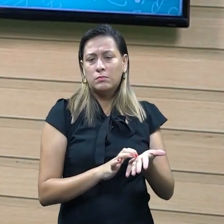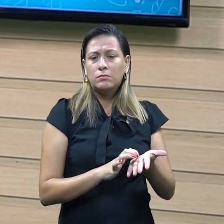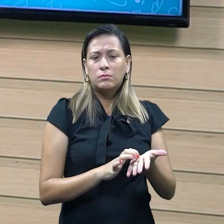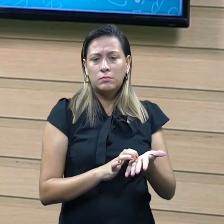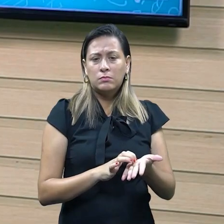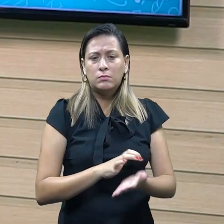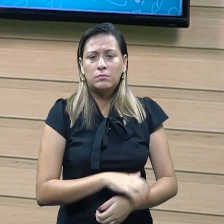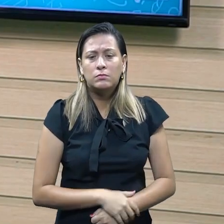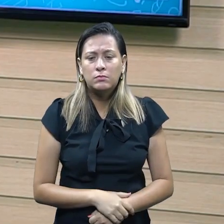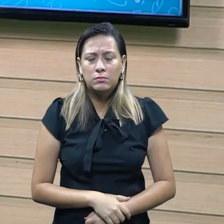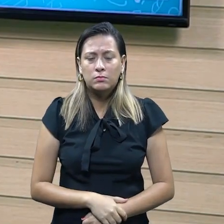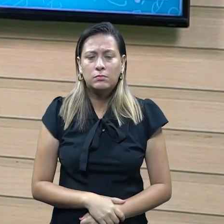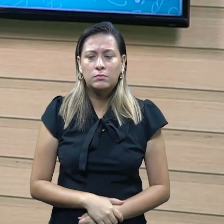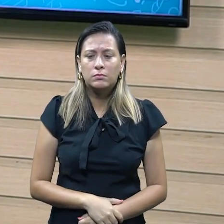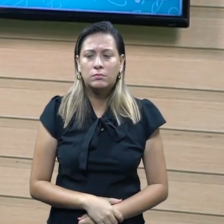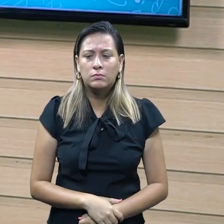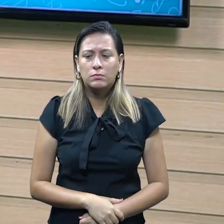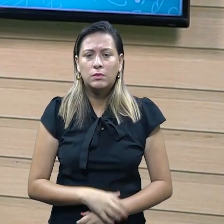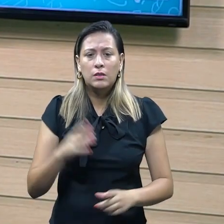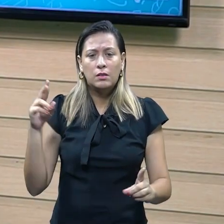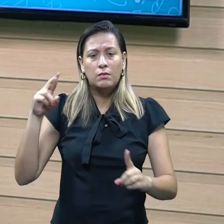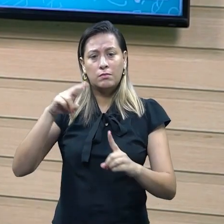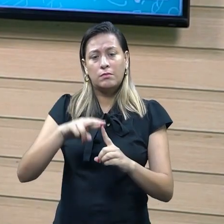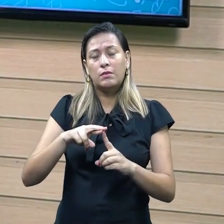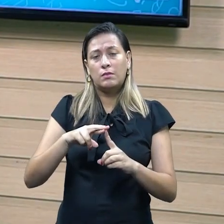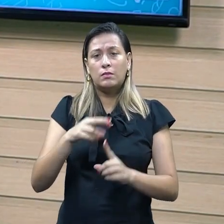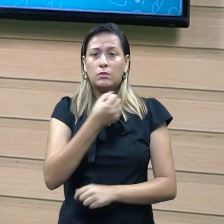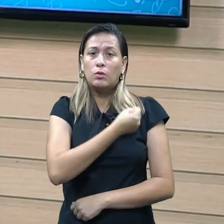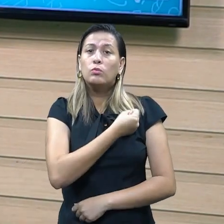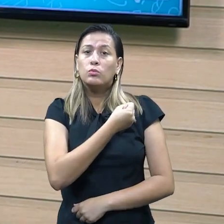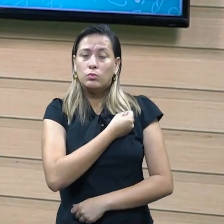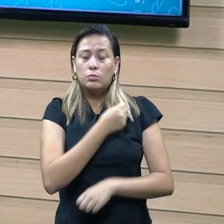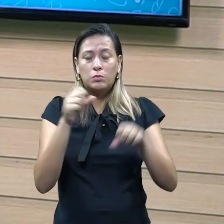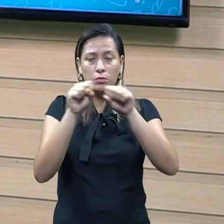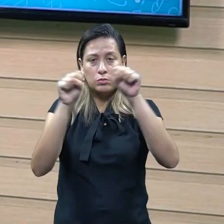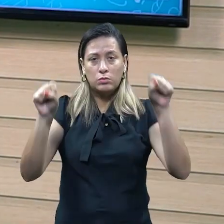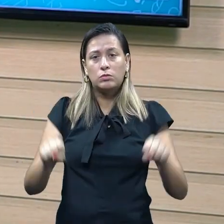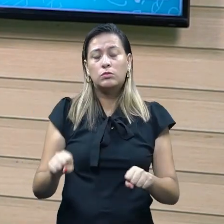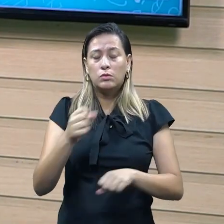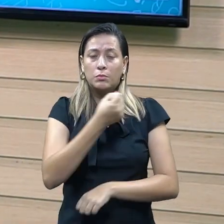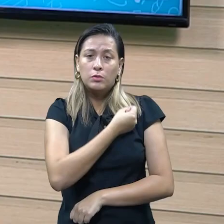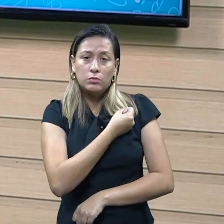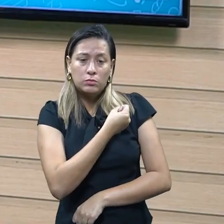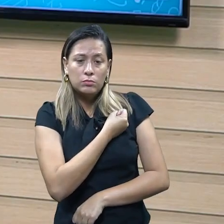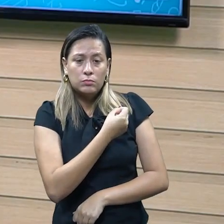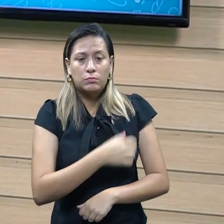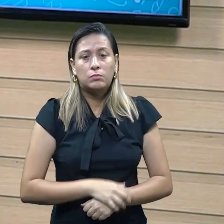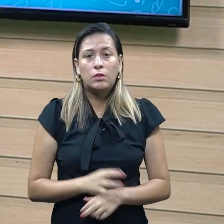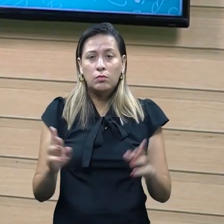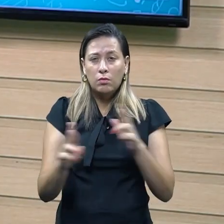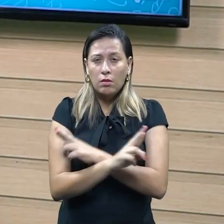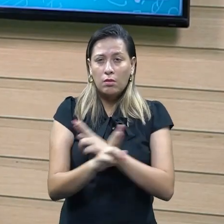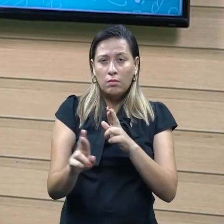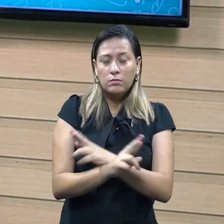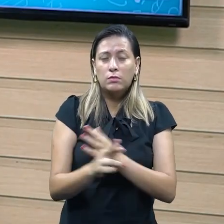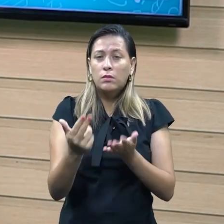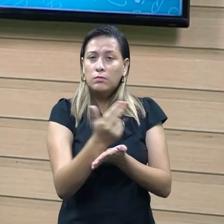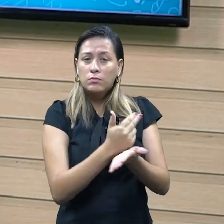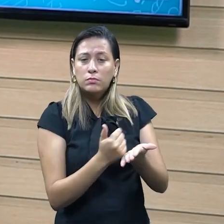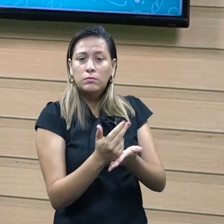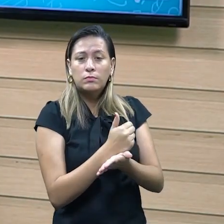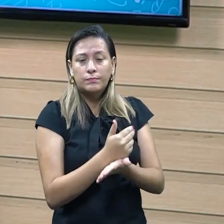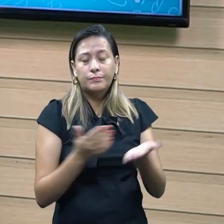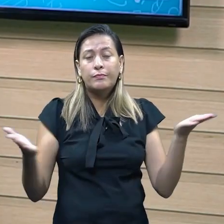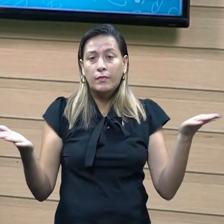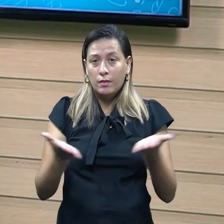que fazia apenas referência aos números, ao sistema numérico relacionado com os desenhos. Agora nós temos